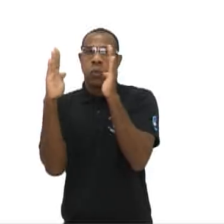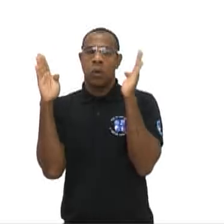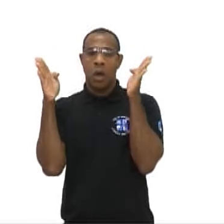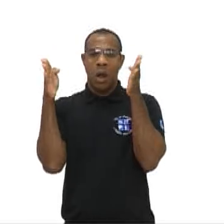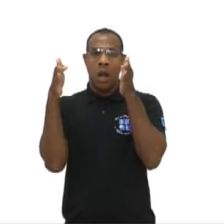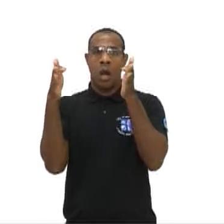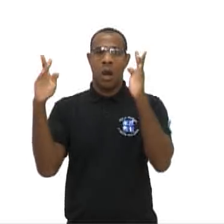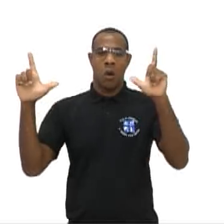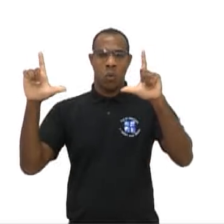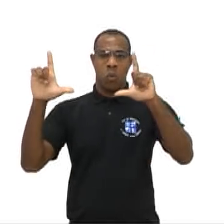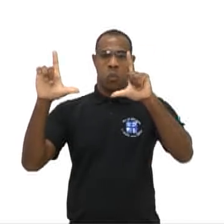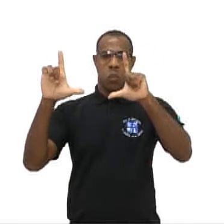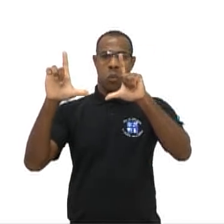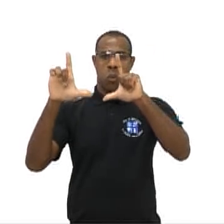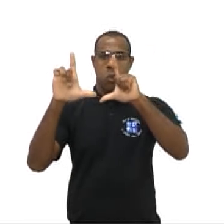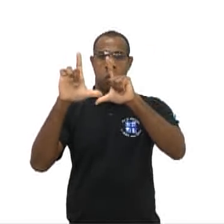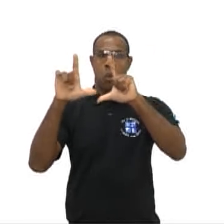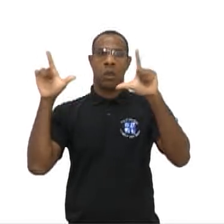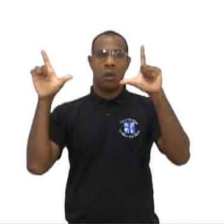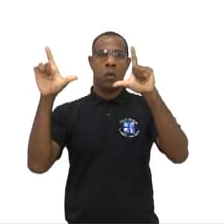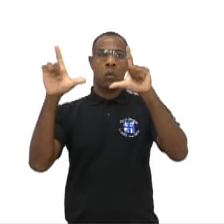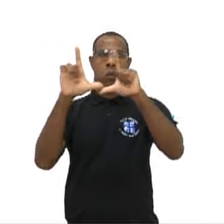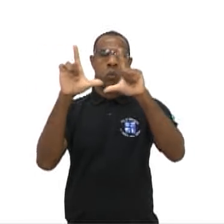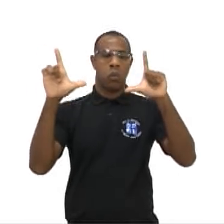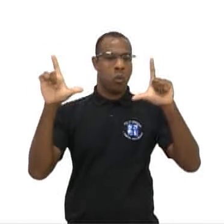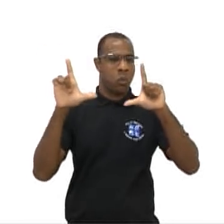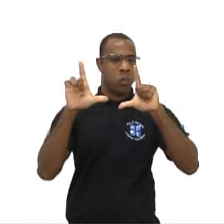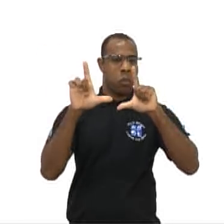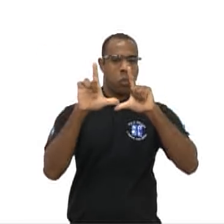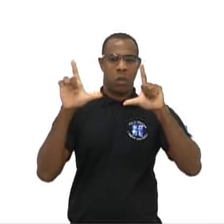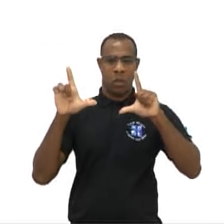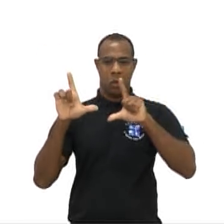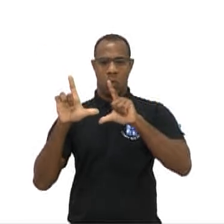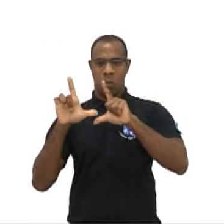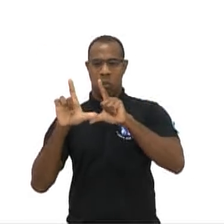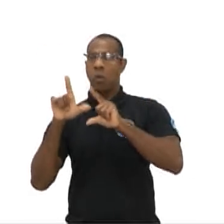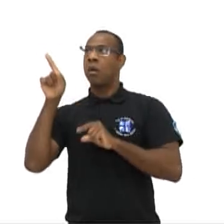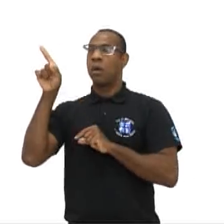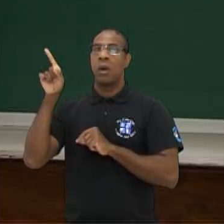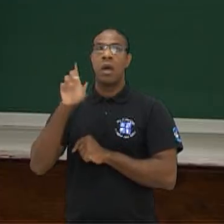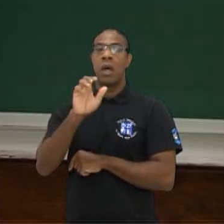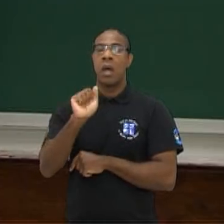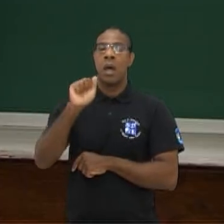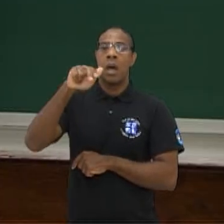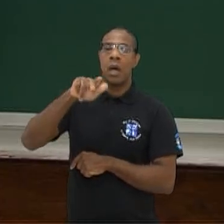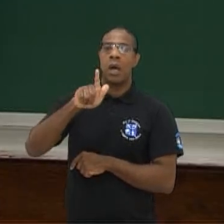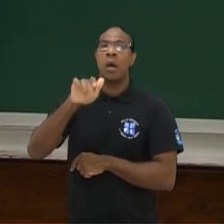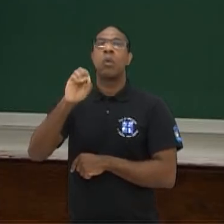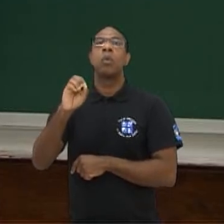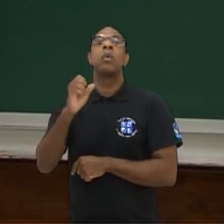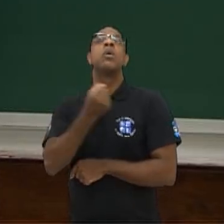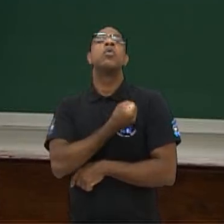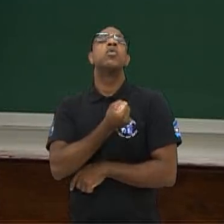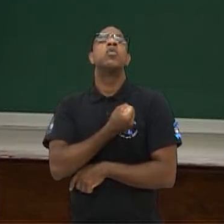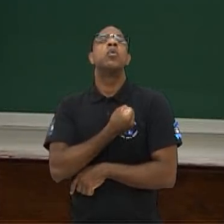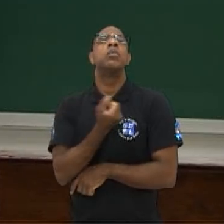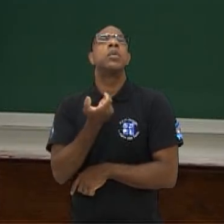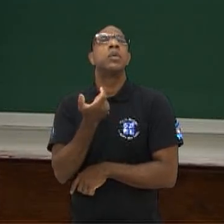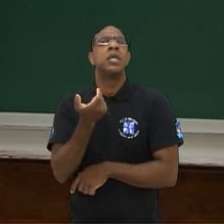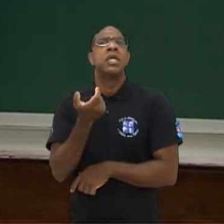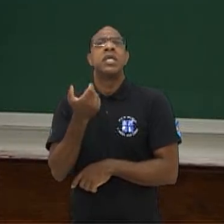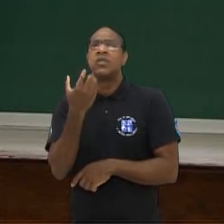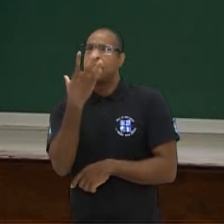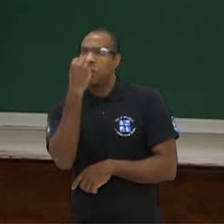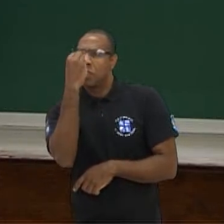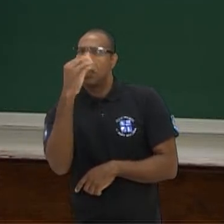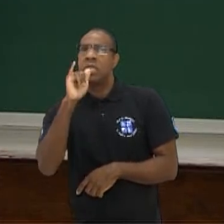até que na última eu fechei um pouco mais. Mas, então, isso quer dizer que ângulo tem a ver com o número de imagem? Isso está até representado na nossa